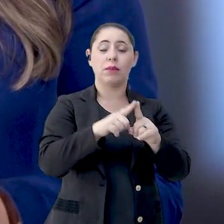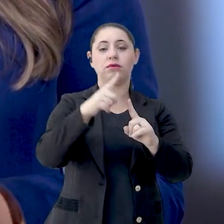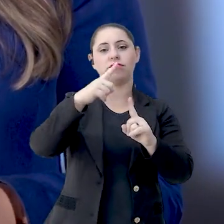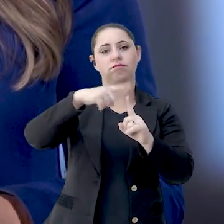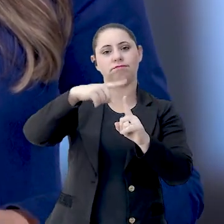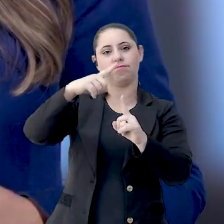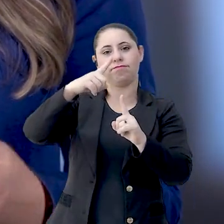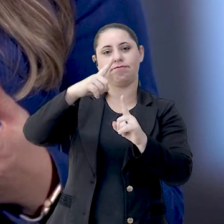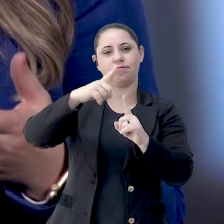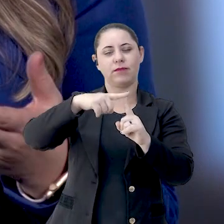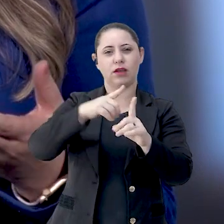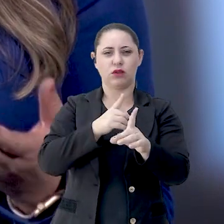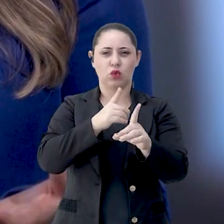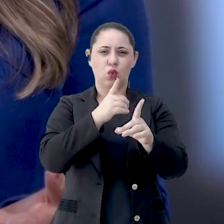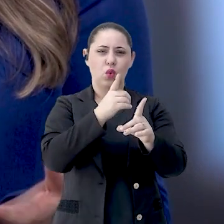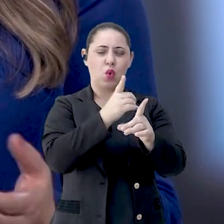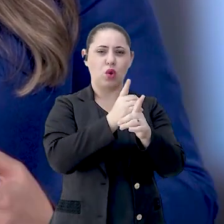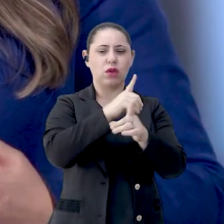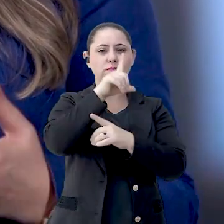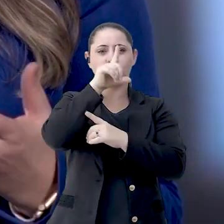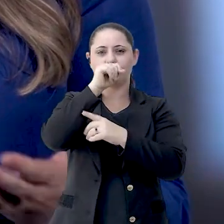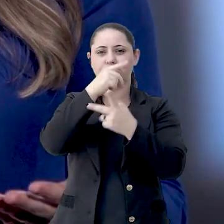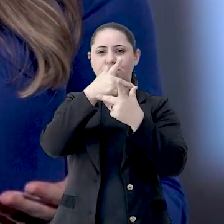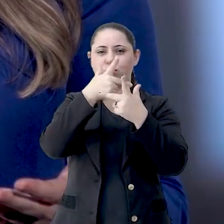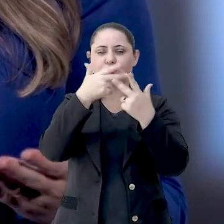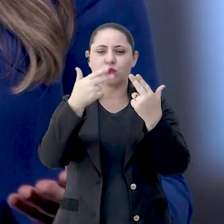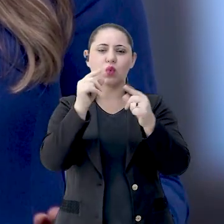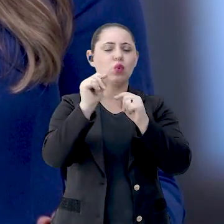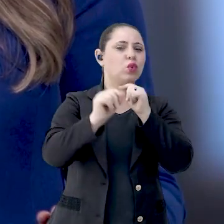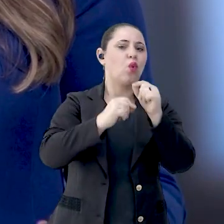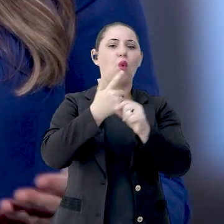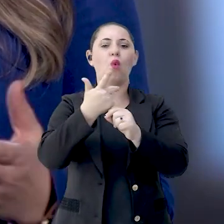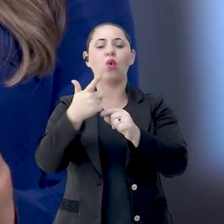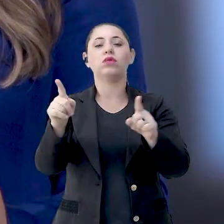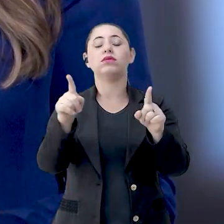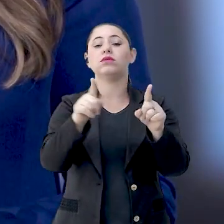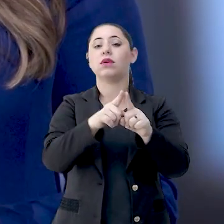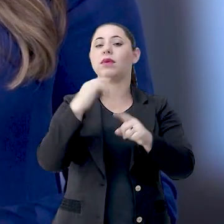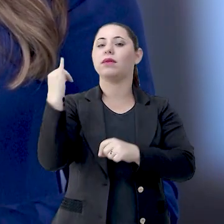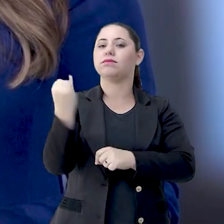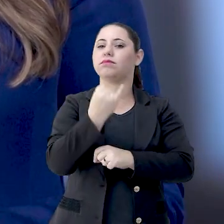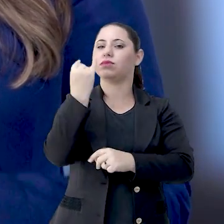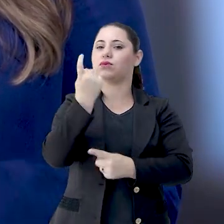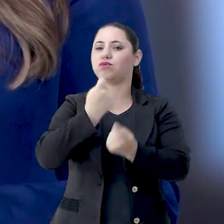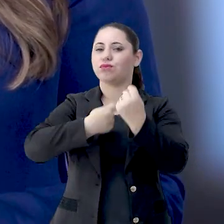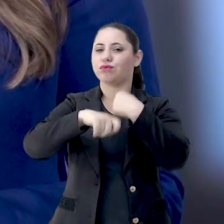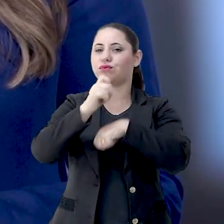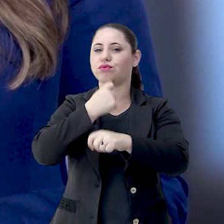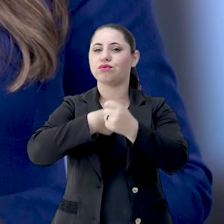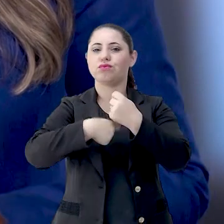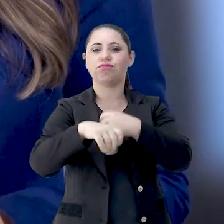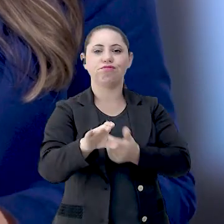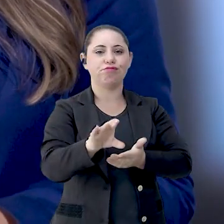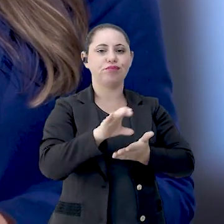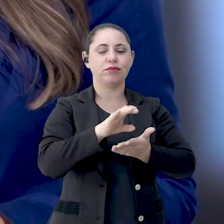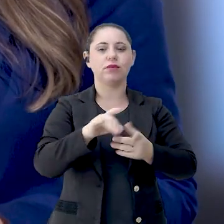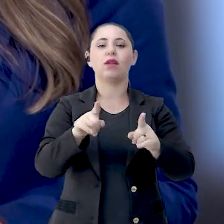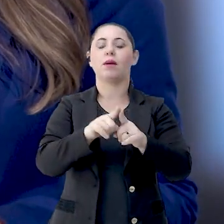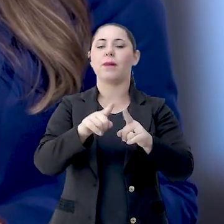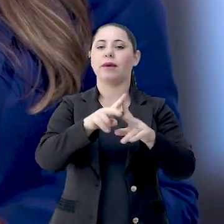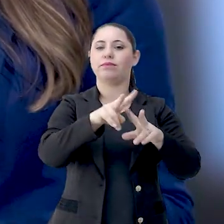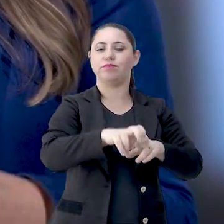Nessas cidades, o potencial turístico é grande, no entanto, pouco explorado. Em geral, o turismo